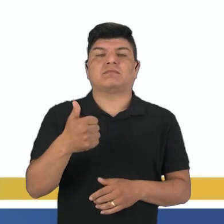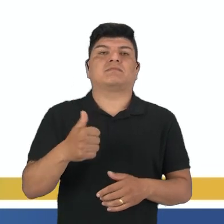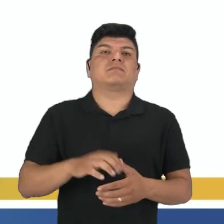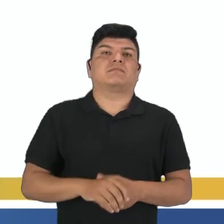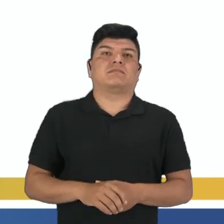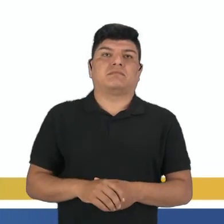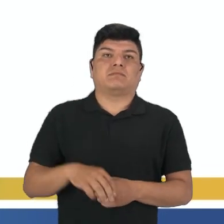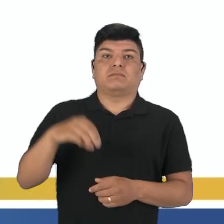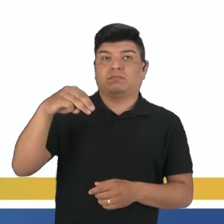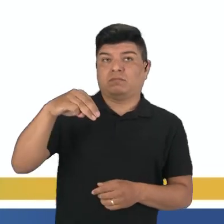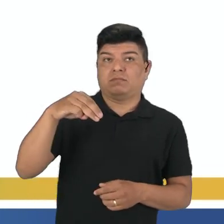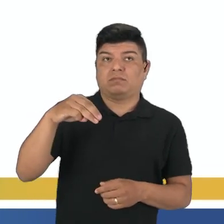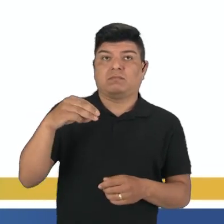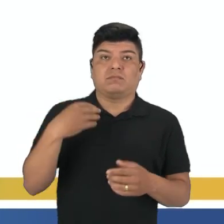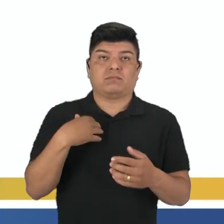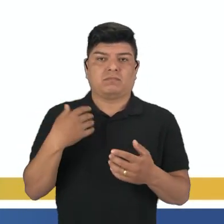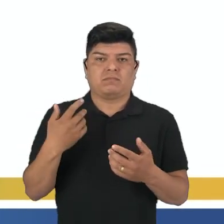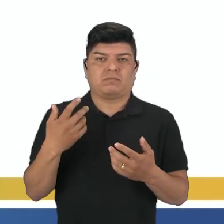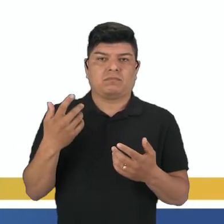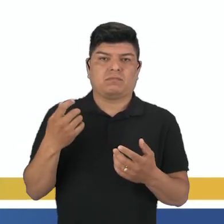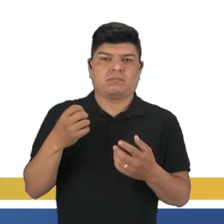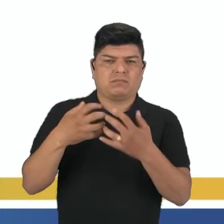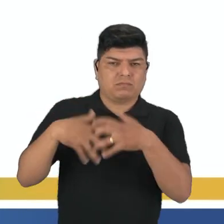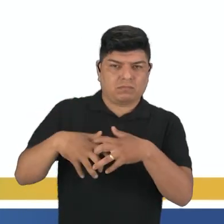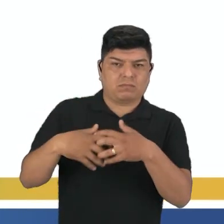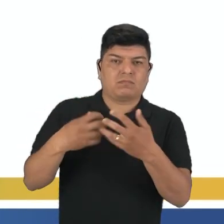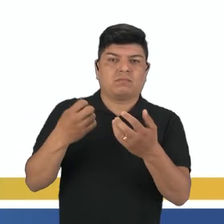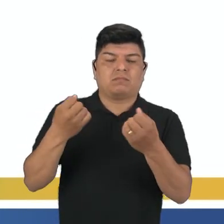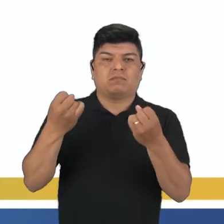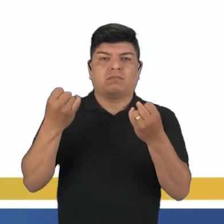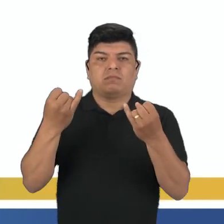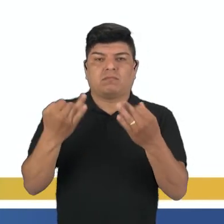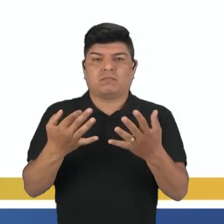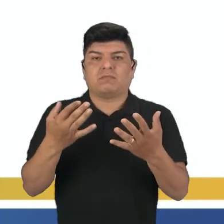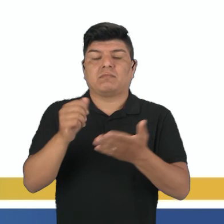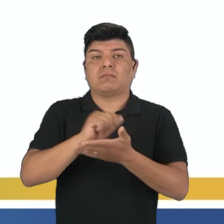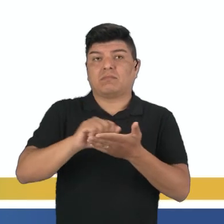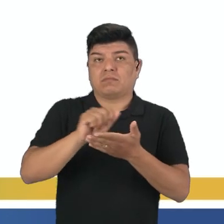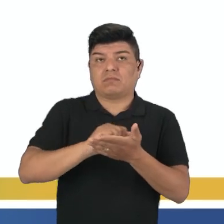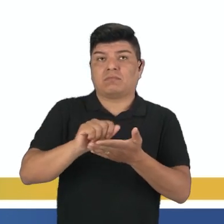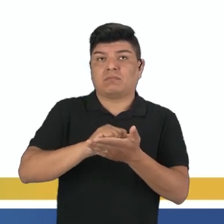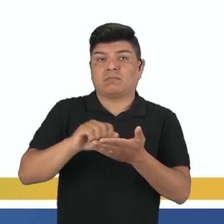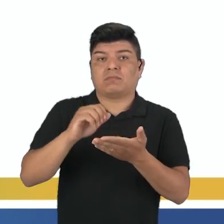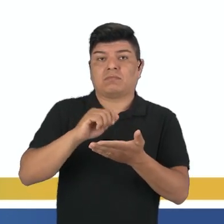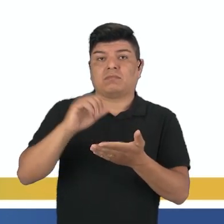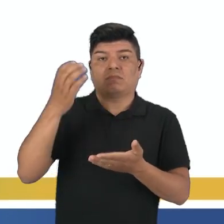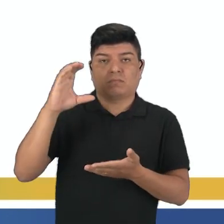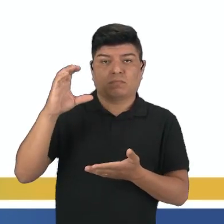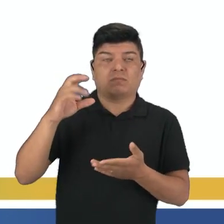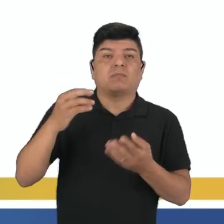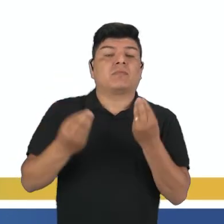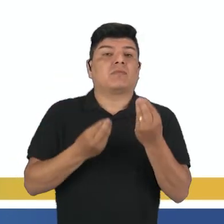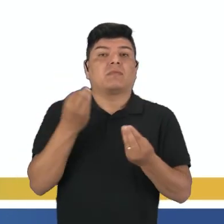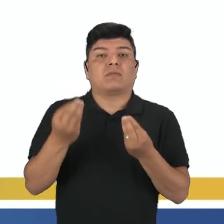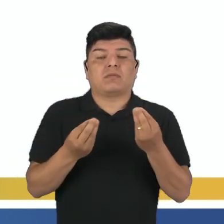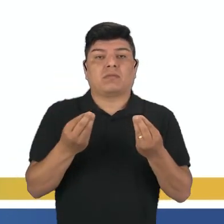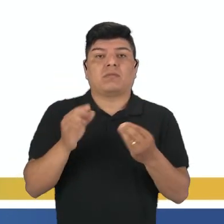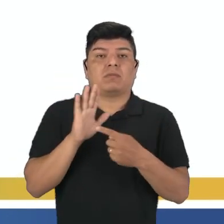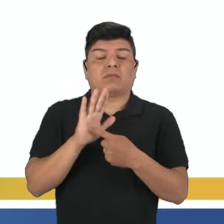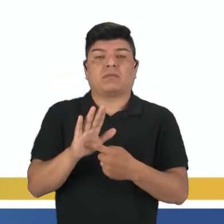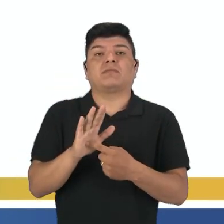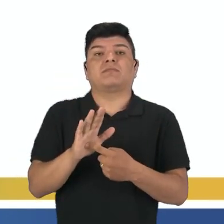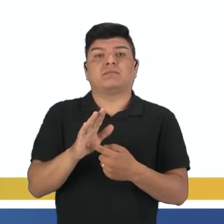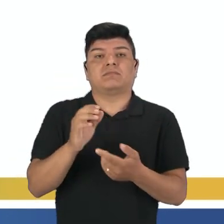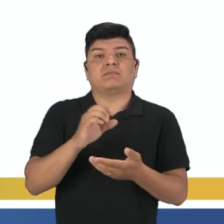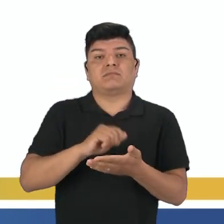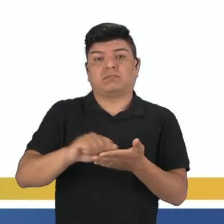0,0001 metros. É inconveniente falar esses números e colocá-los também em trabalho científico. Então, como é que a gente pode